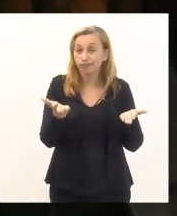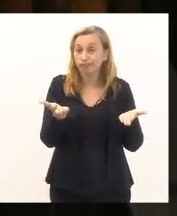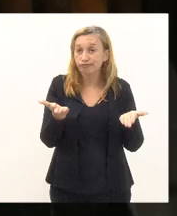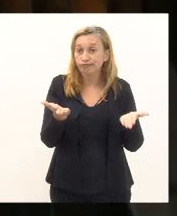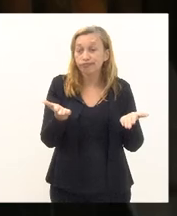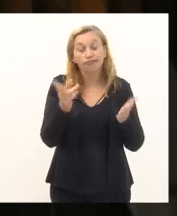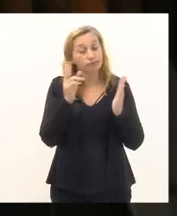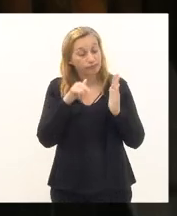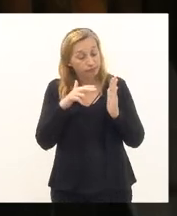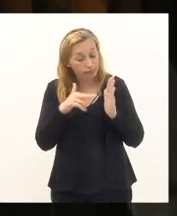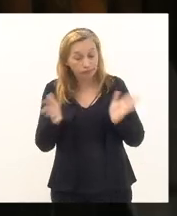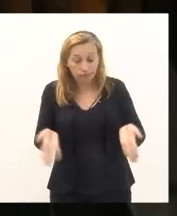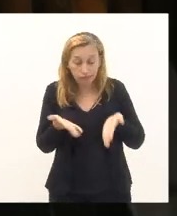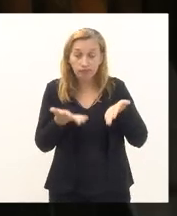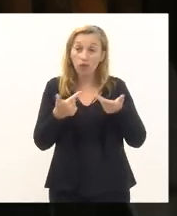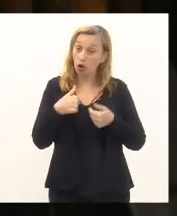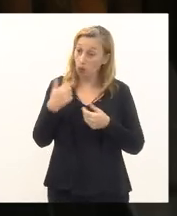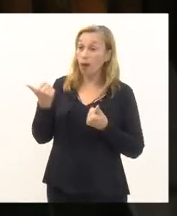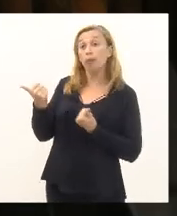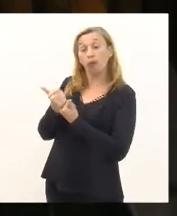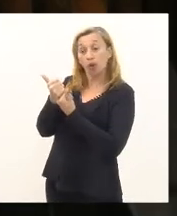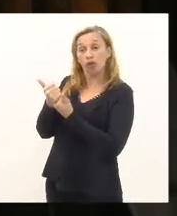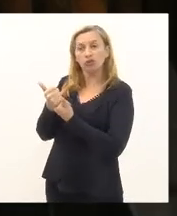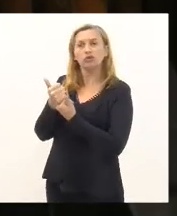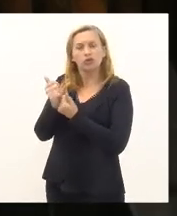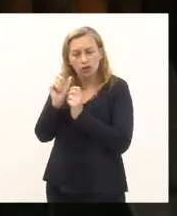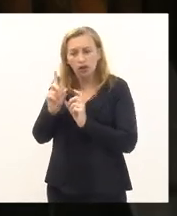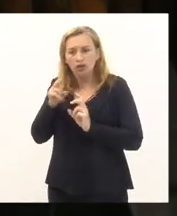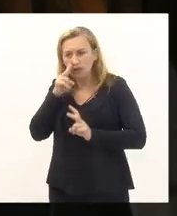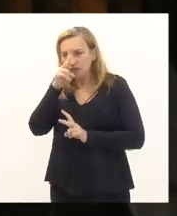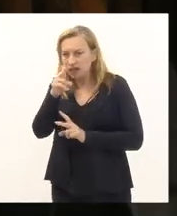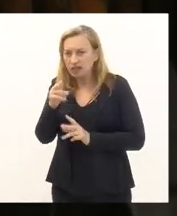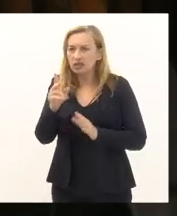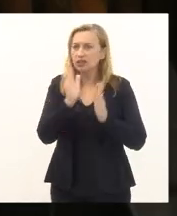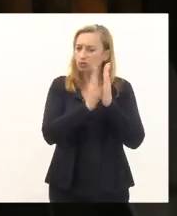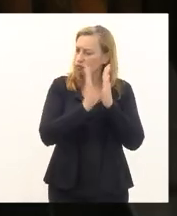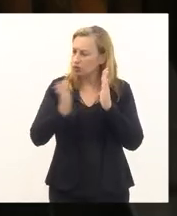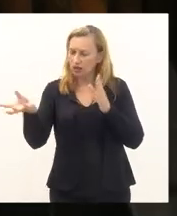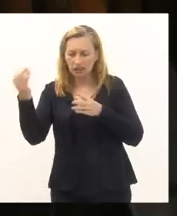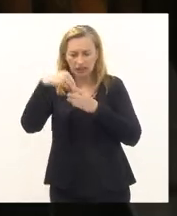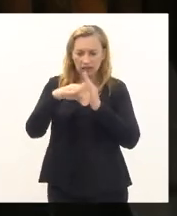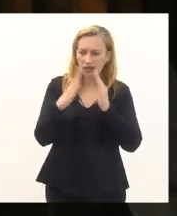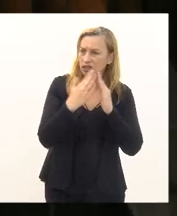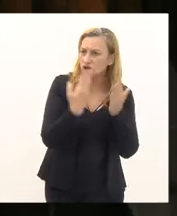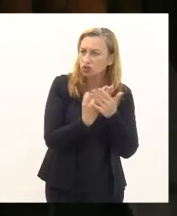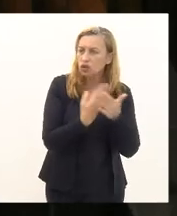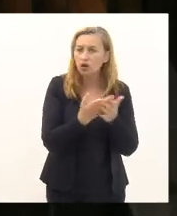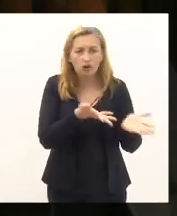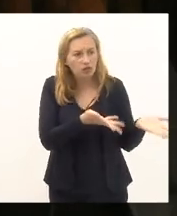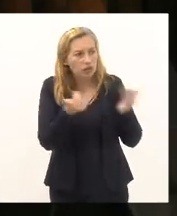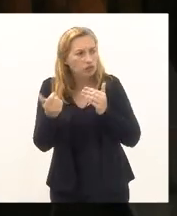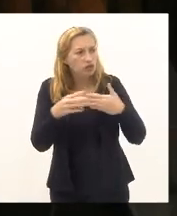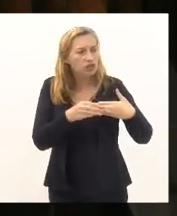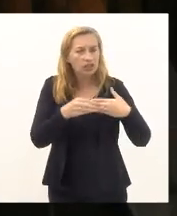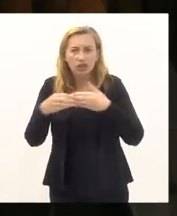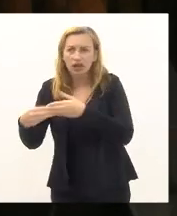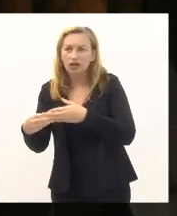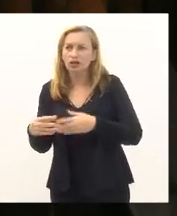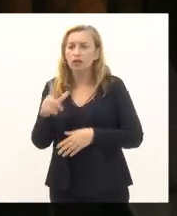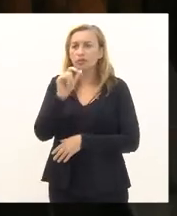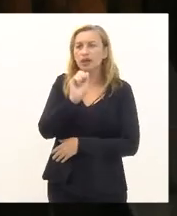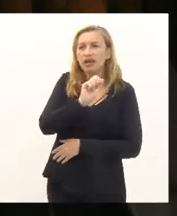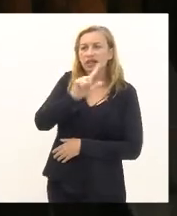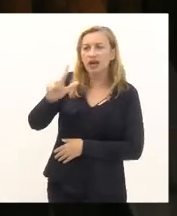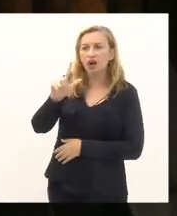estimular a leitura, eu apoio. Vamos fortalecer as bibliotecas nas escolas. Vamos levar os alunos para a Bienal do Livro.